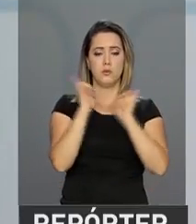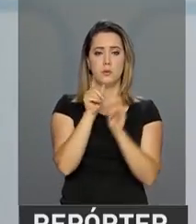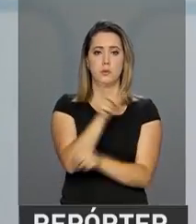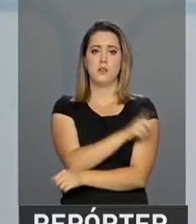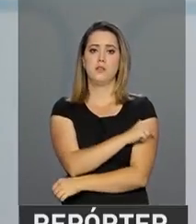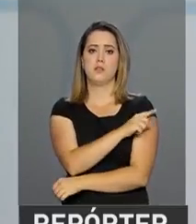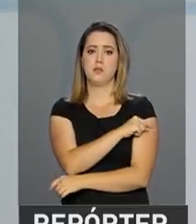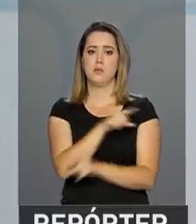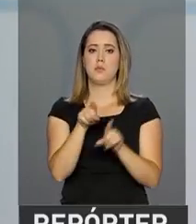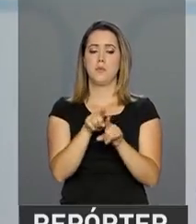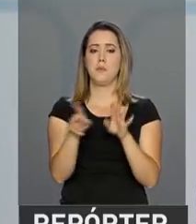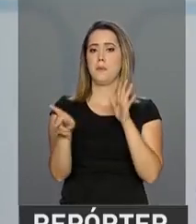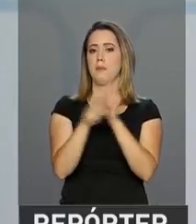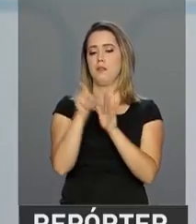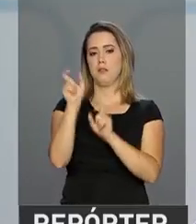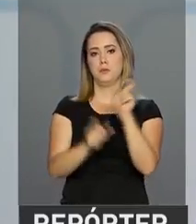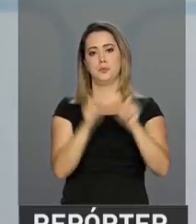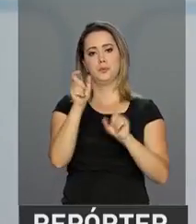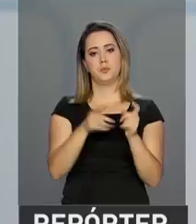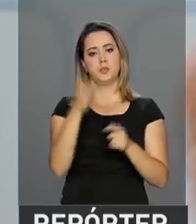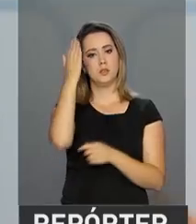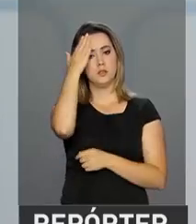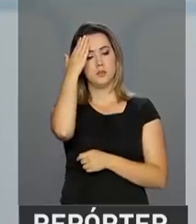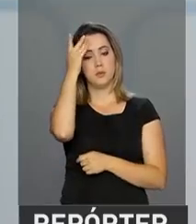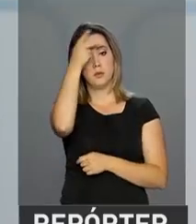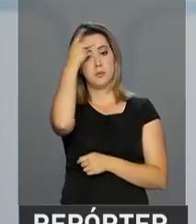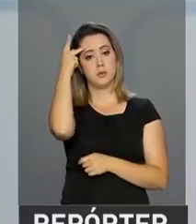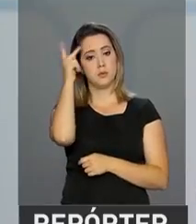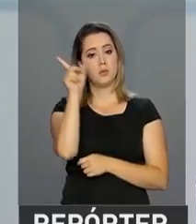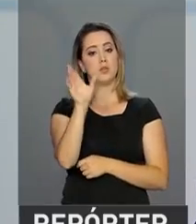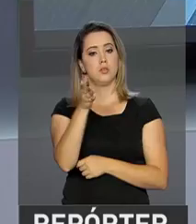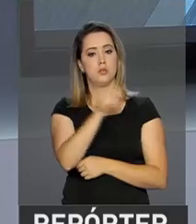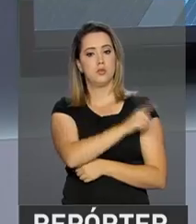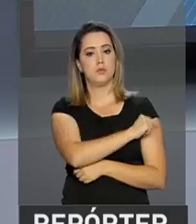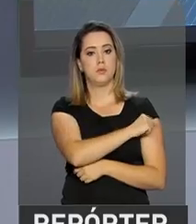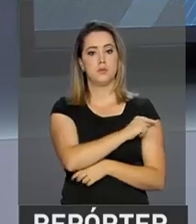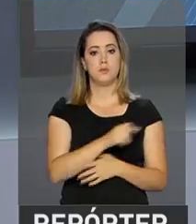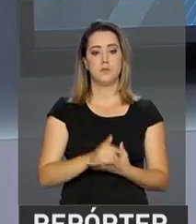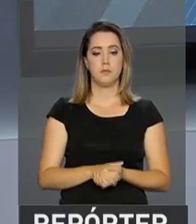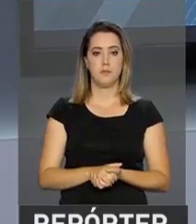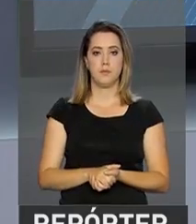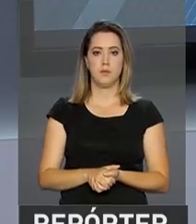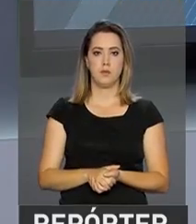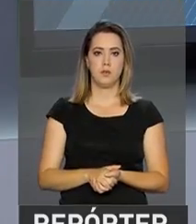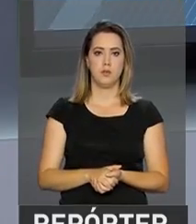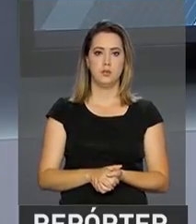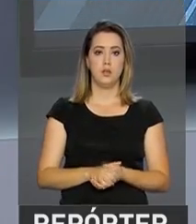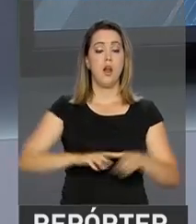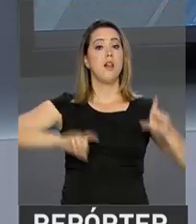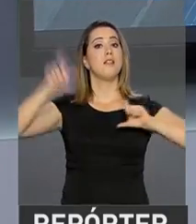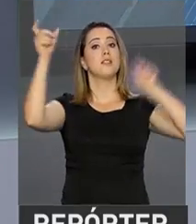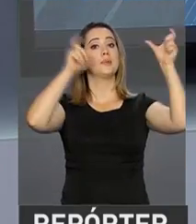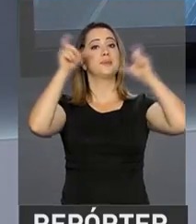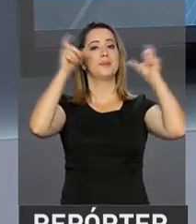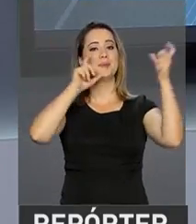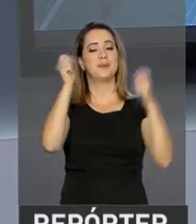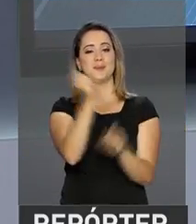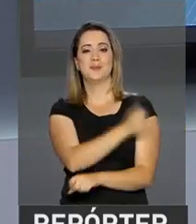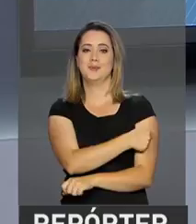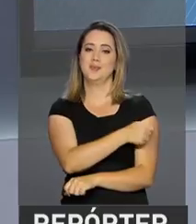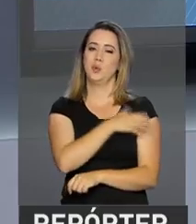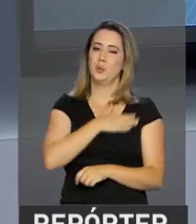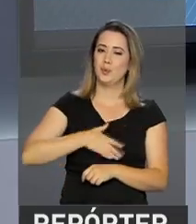no prontuário eletrônico para poder saber quem foi que não foi vacinado despertar nos estudantes o gosto